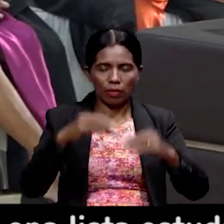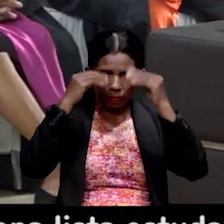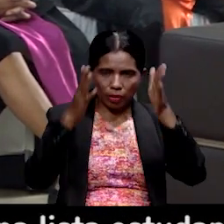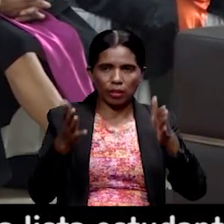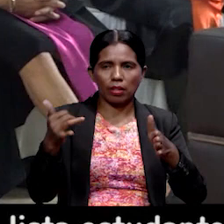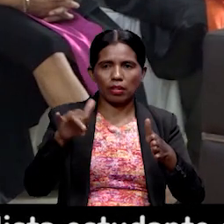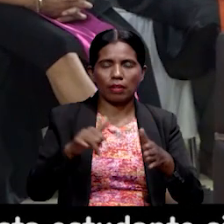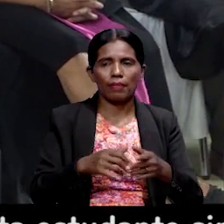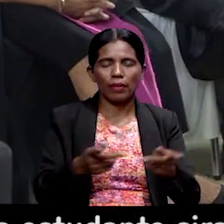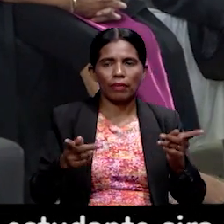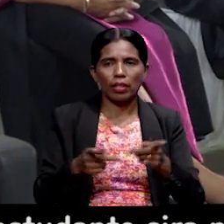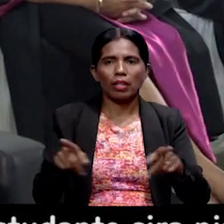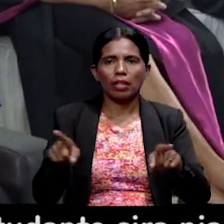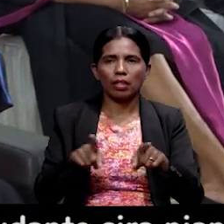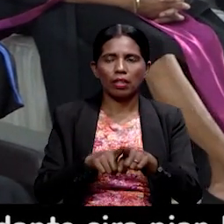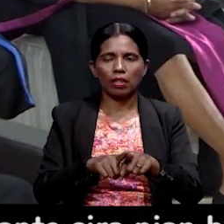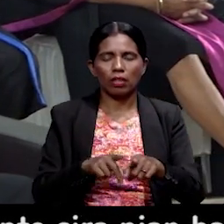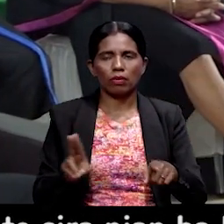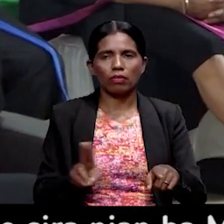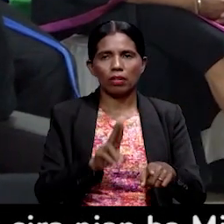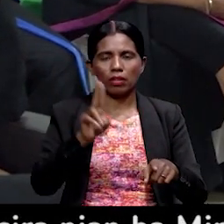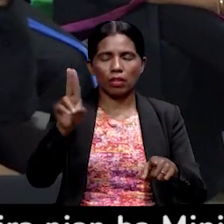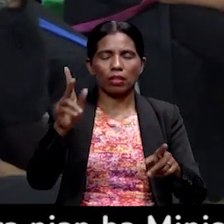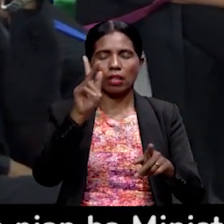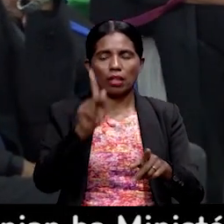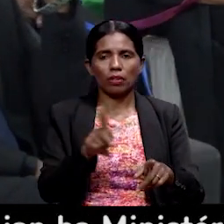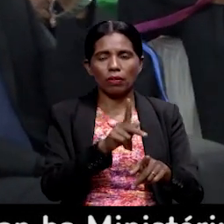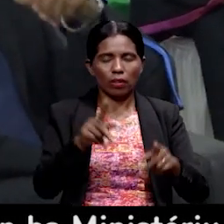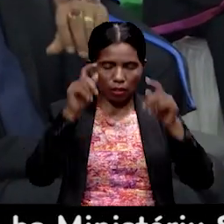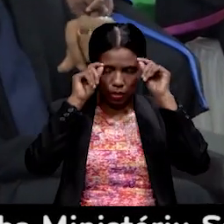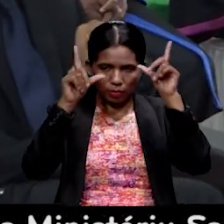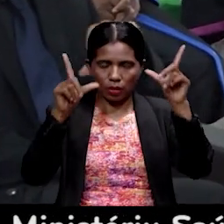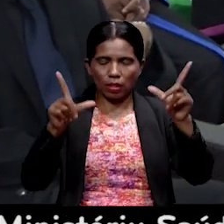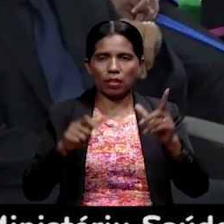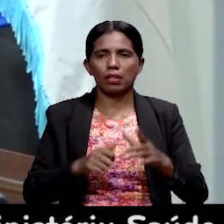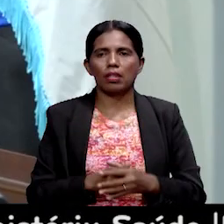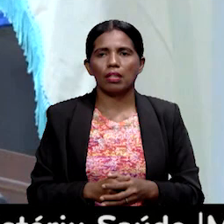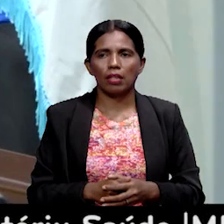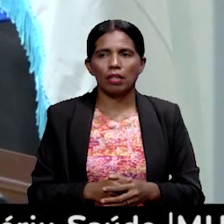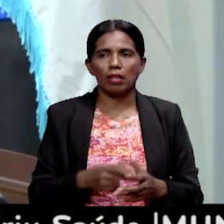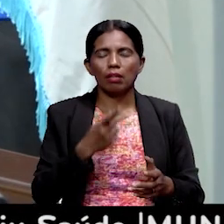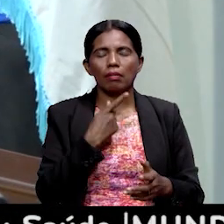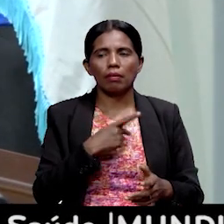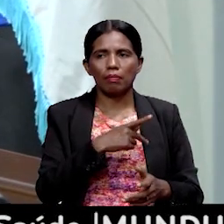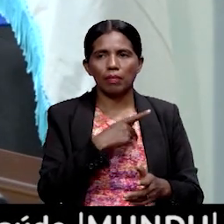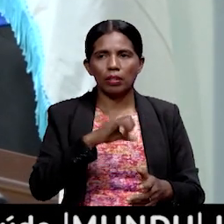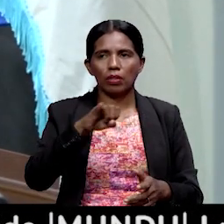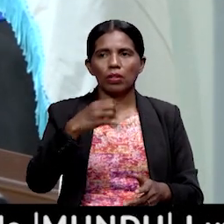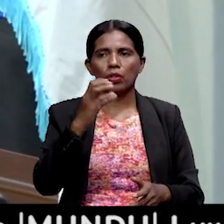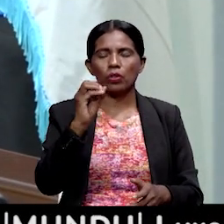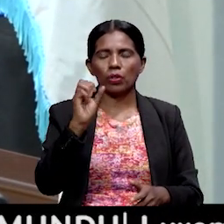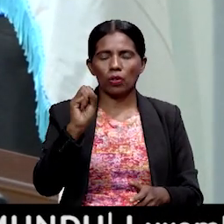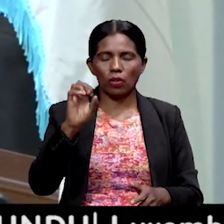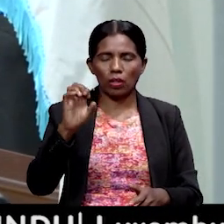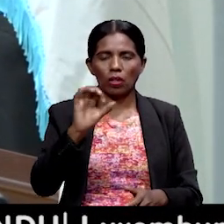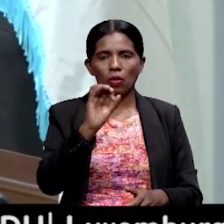Iha Fatin Hanesan, reitor Universidade Católica Timorense São João Paulo II, Padre Joel Casimiro Pinto,